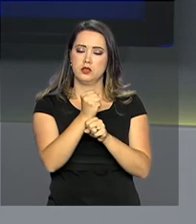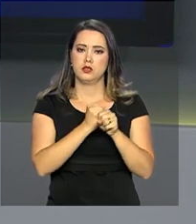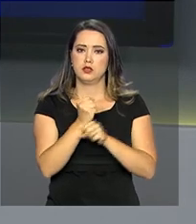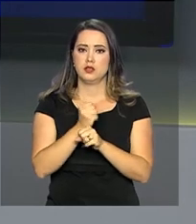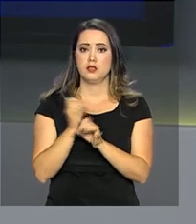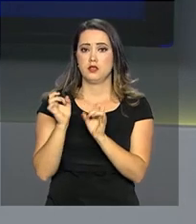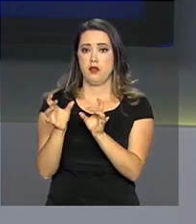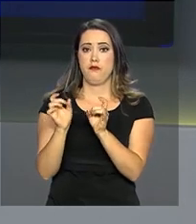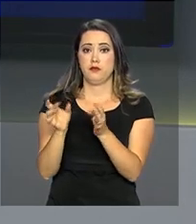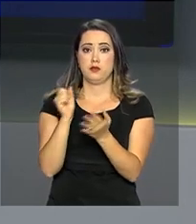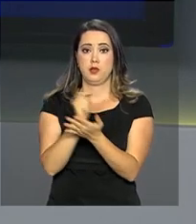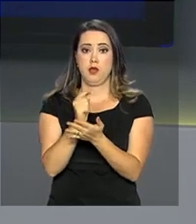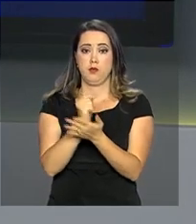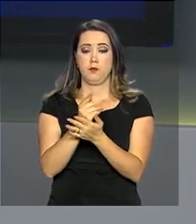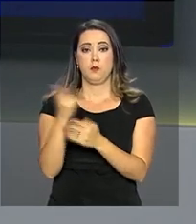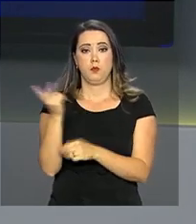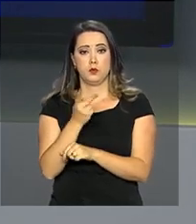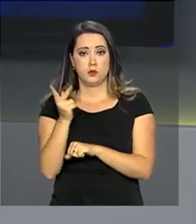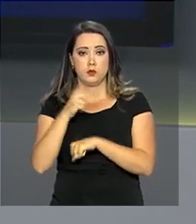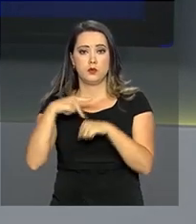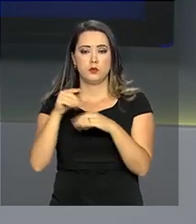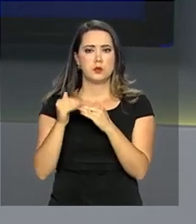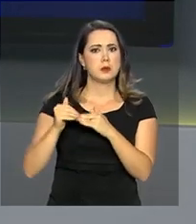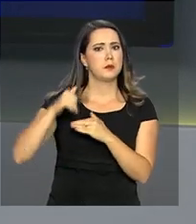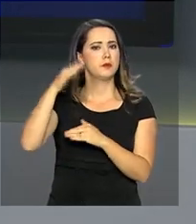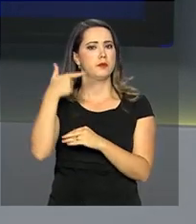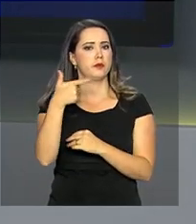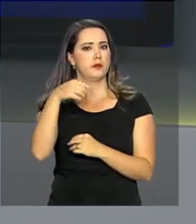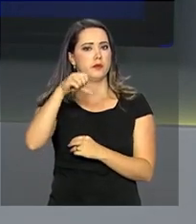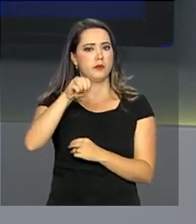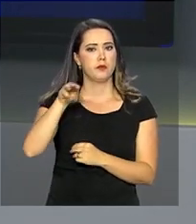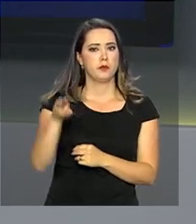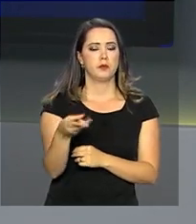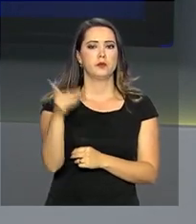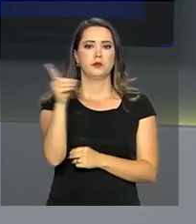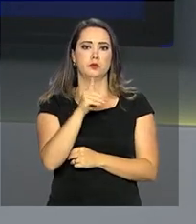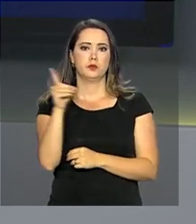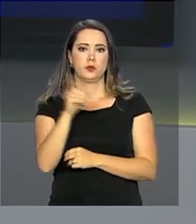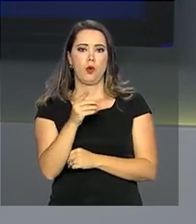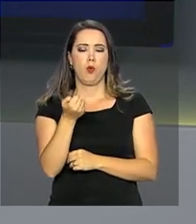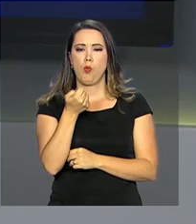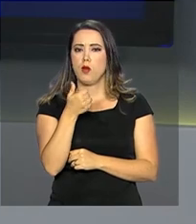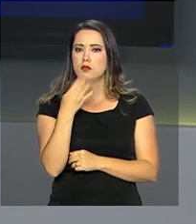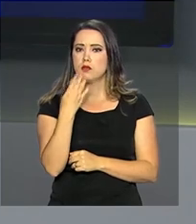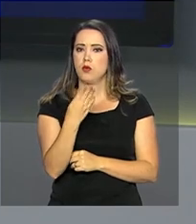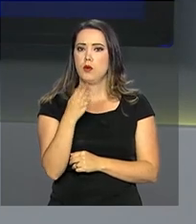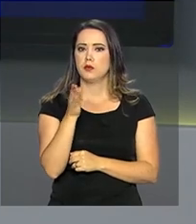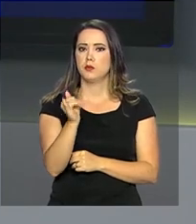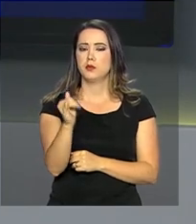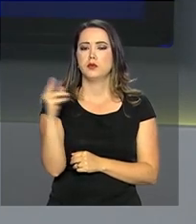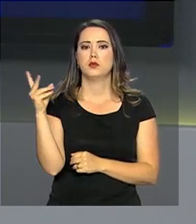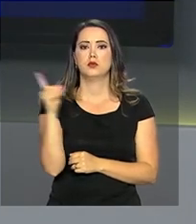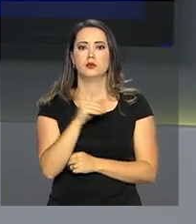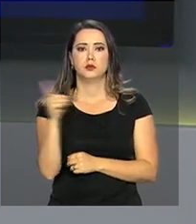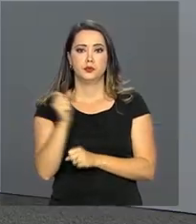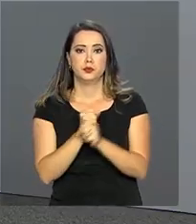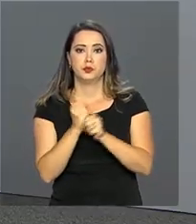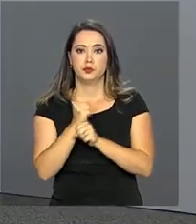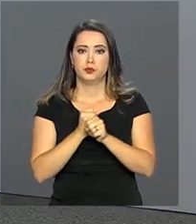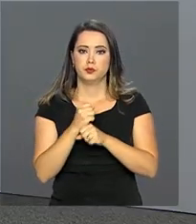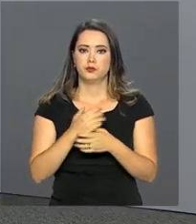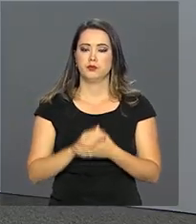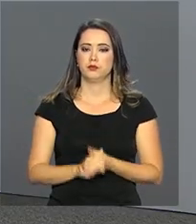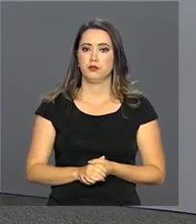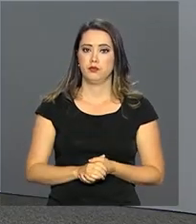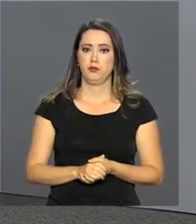brasil e vietnã passou de 29 milhões de dólares para quase 4 bilhões de dólares por ano e